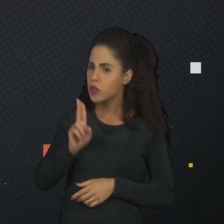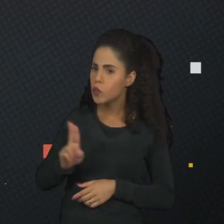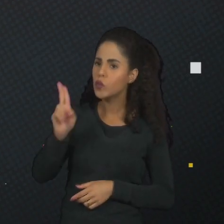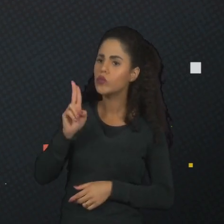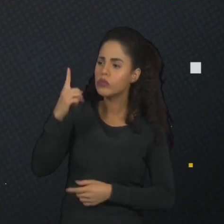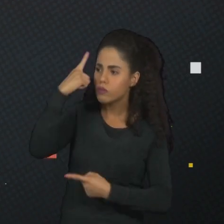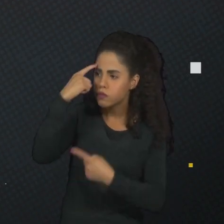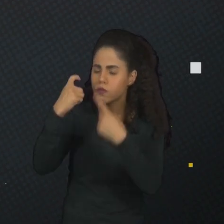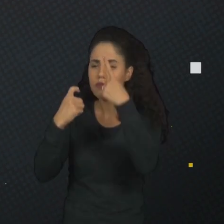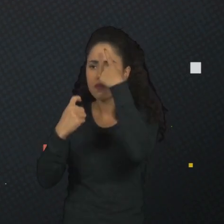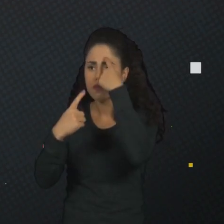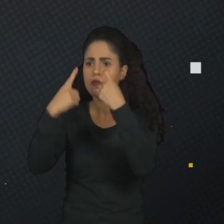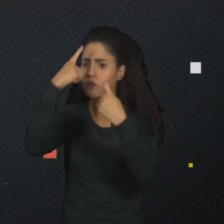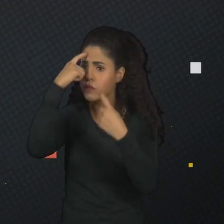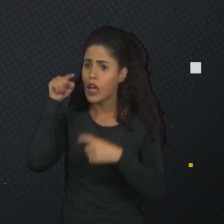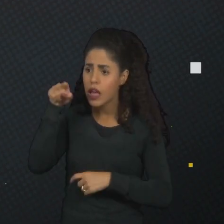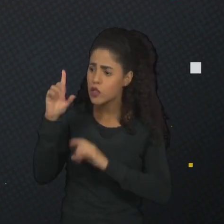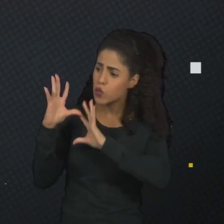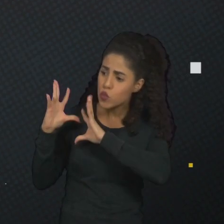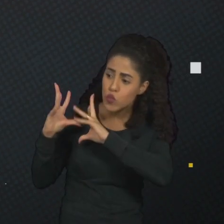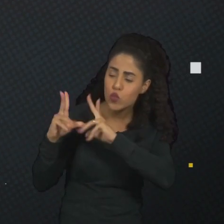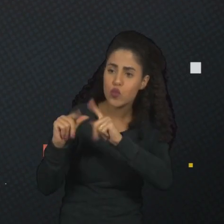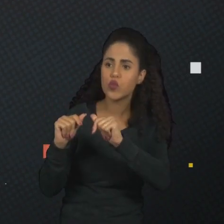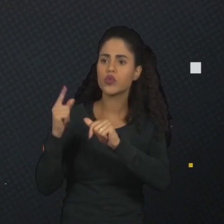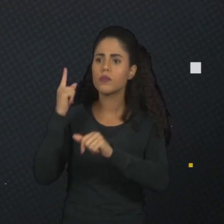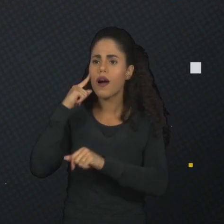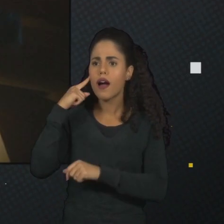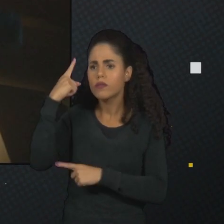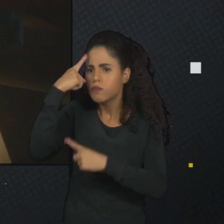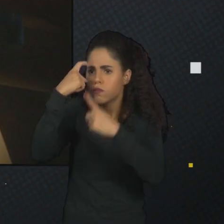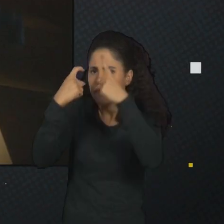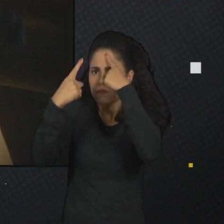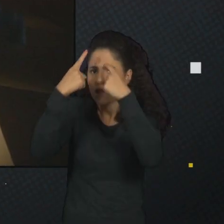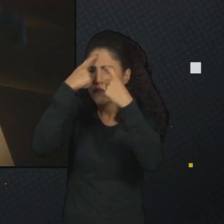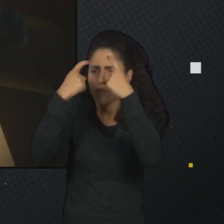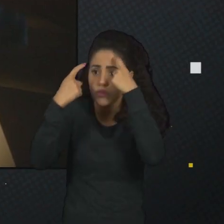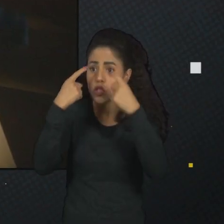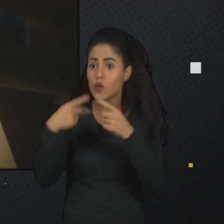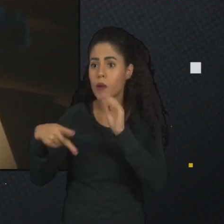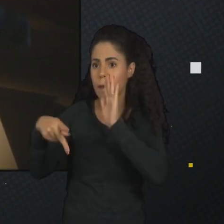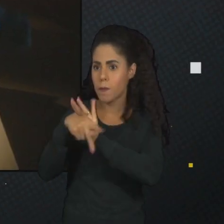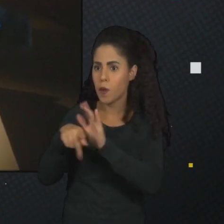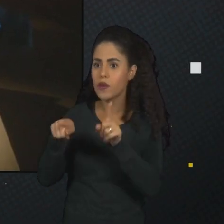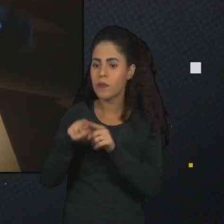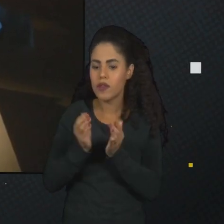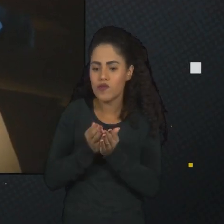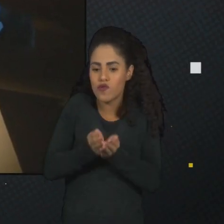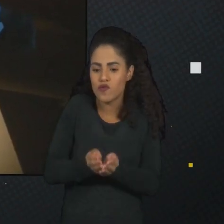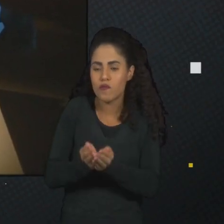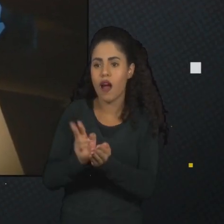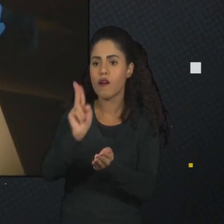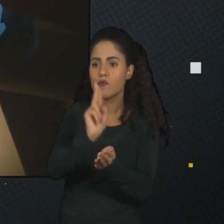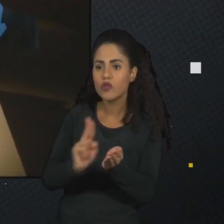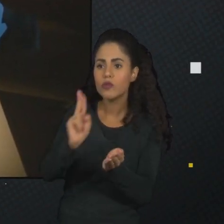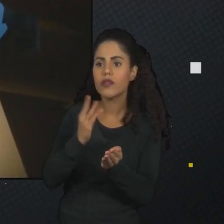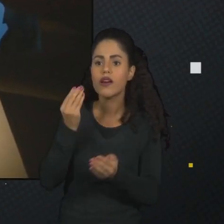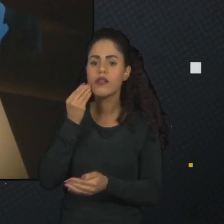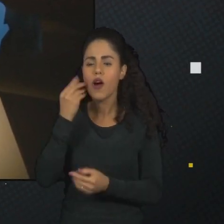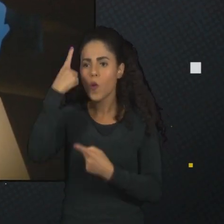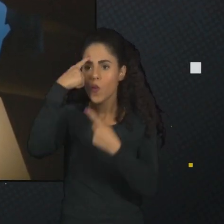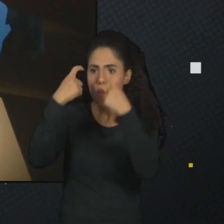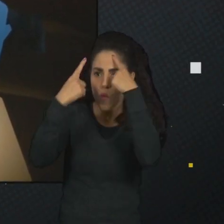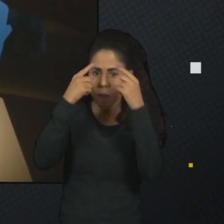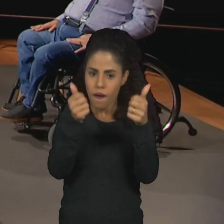utilizo todo esse processo construtivo dos barcos, eu acabo utilizando para fazer as